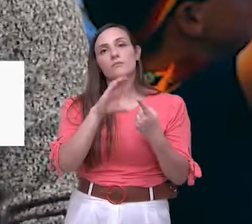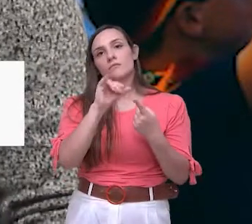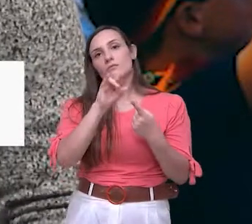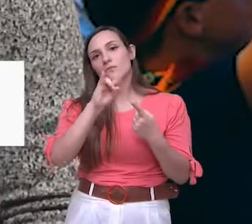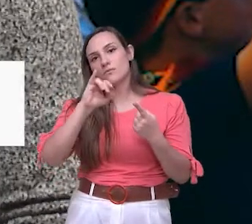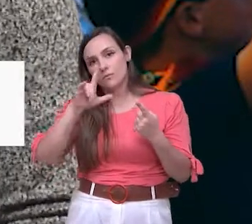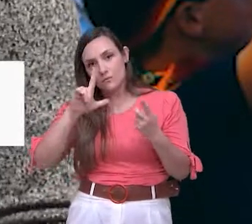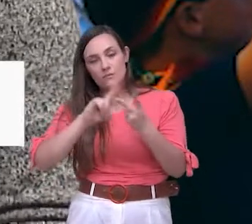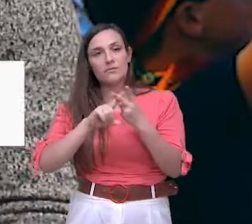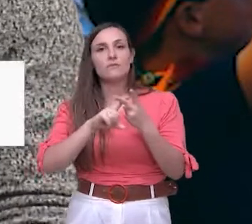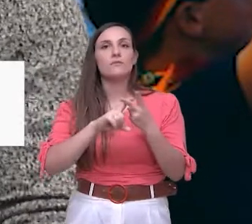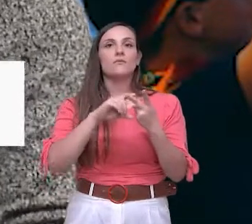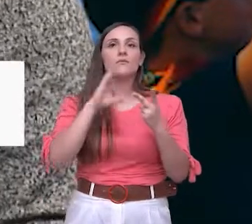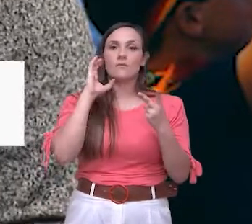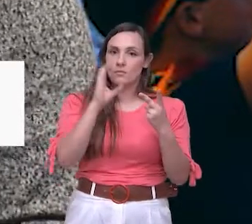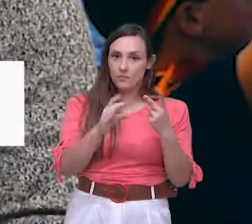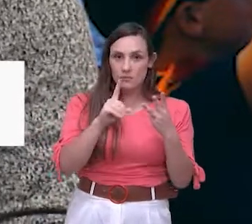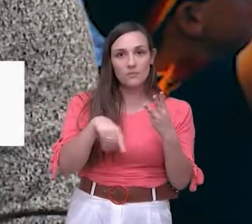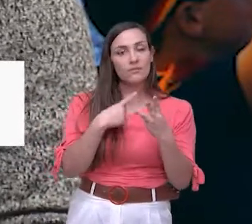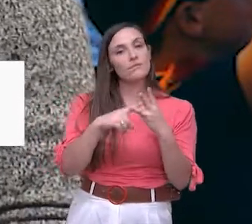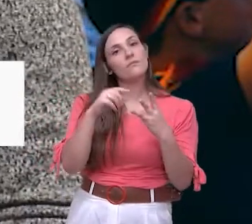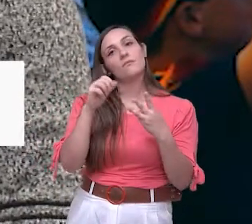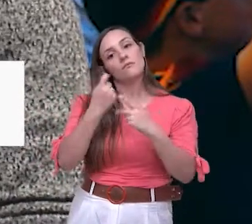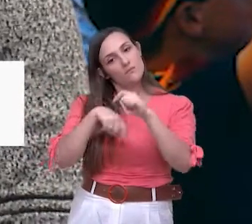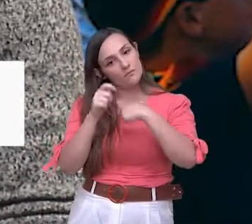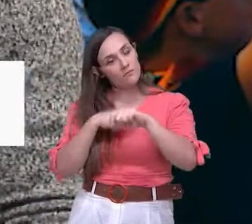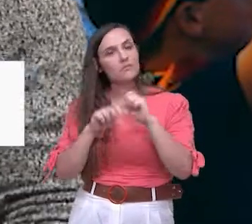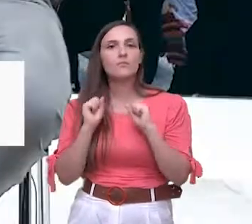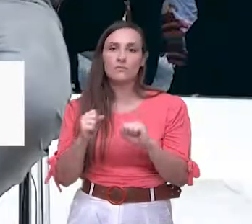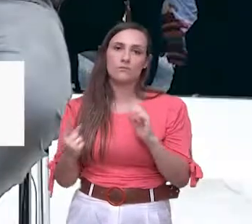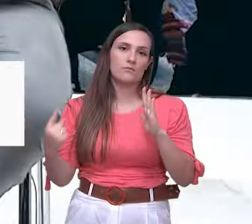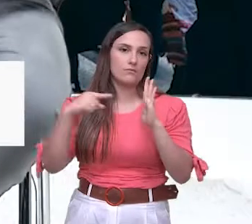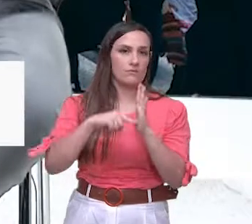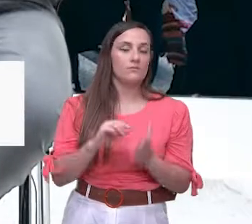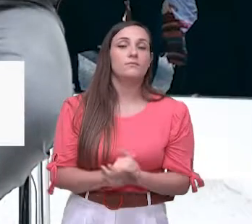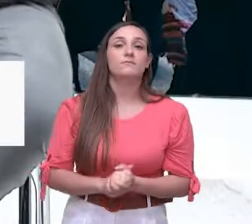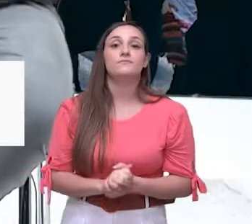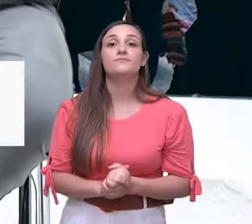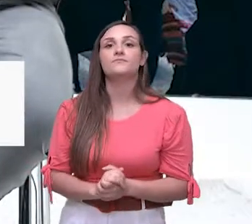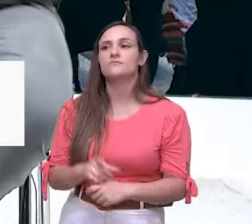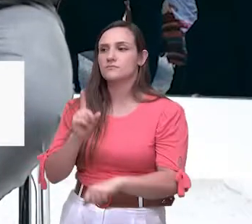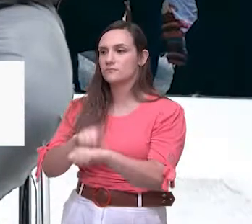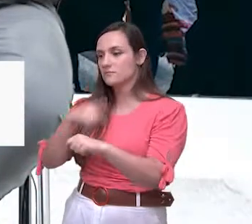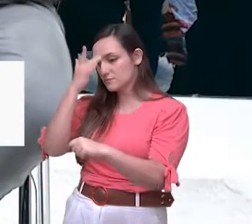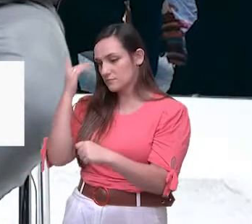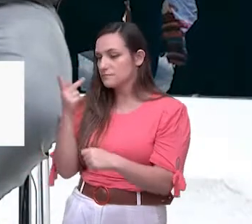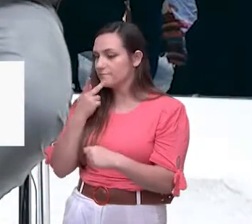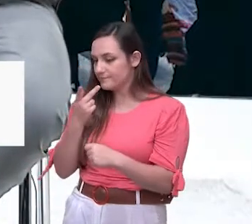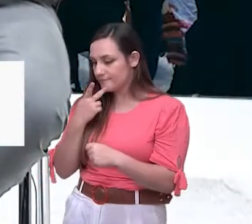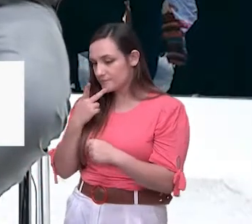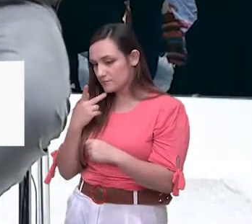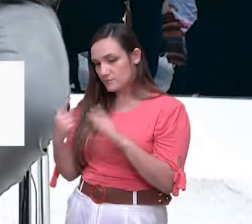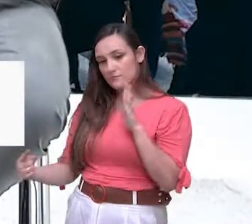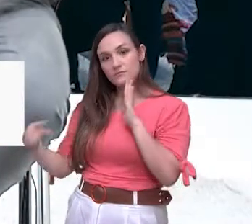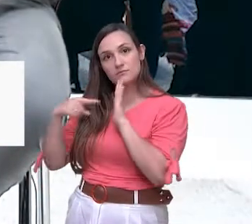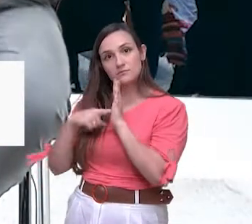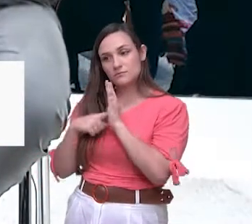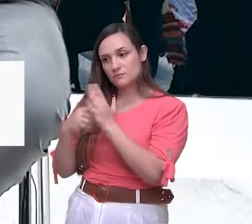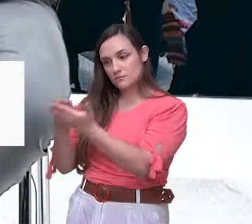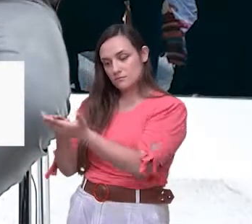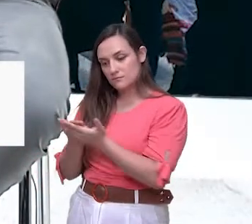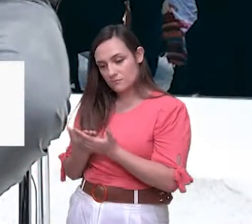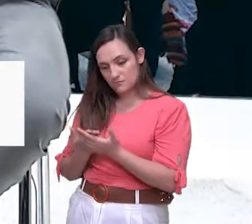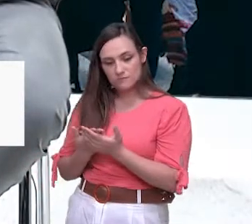criminal e administrativa conosco lá no Centro Estadual de cidadania a partir da coleta desta denúncia né